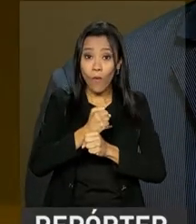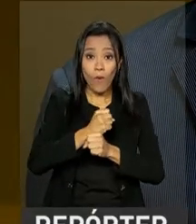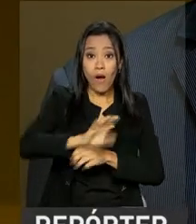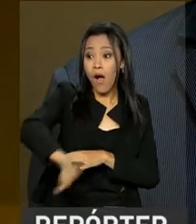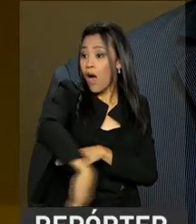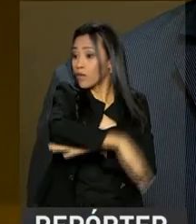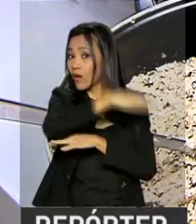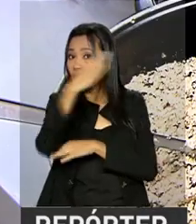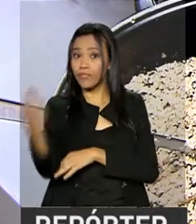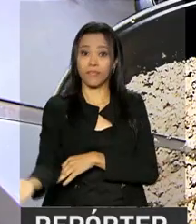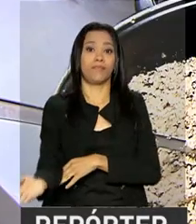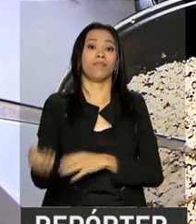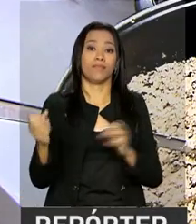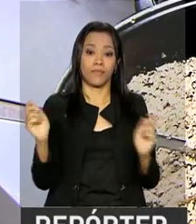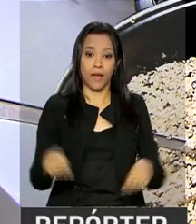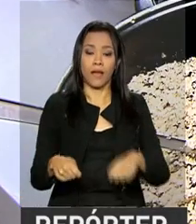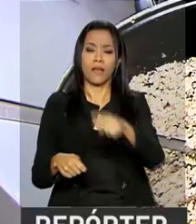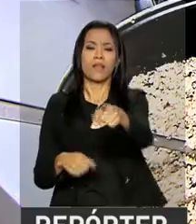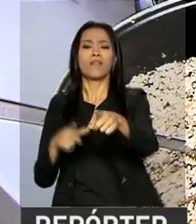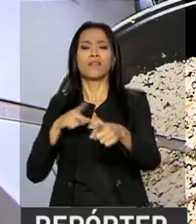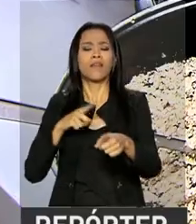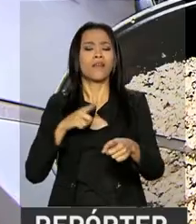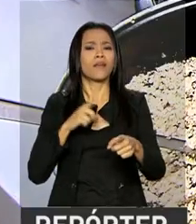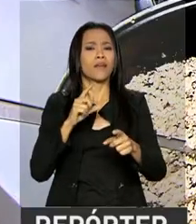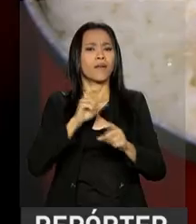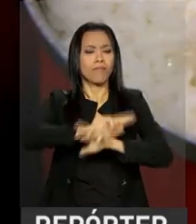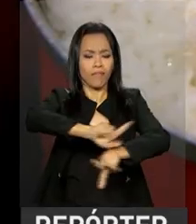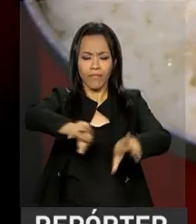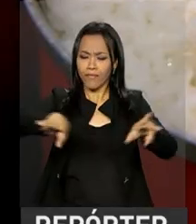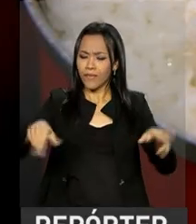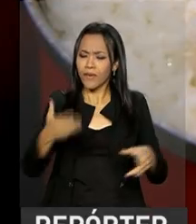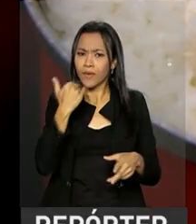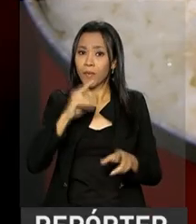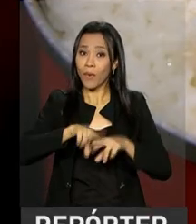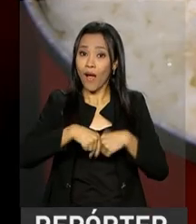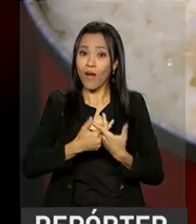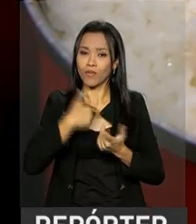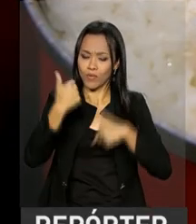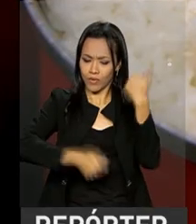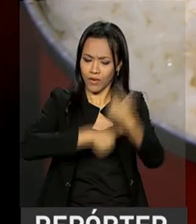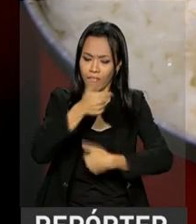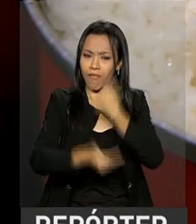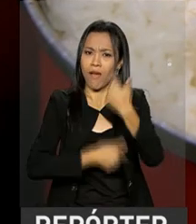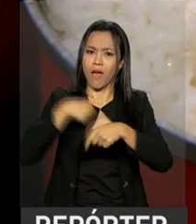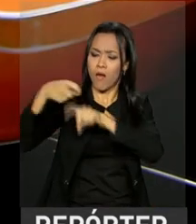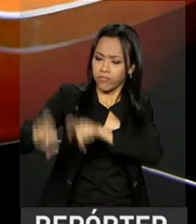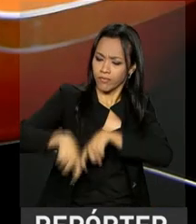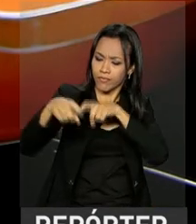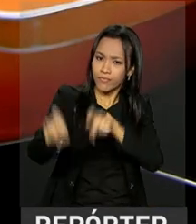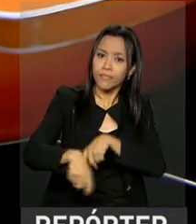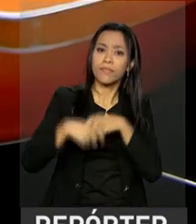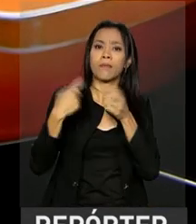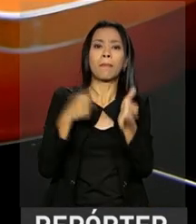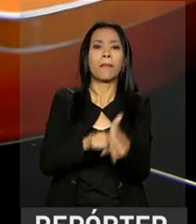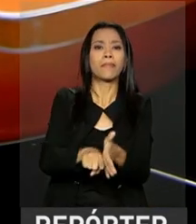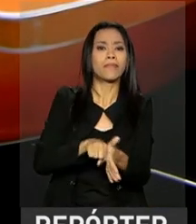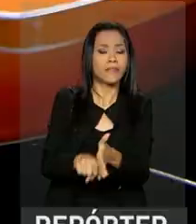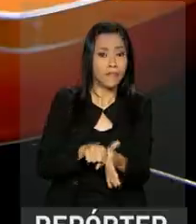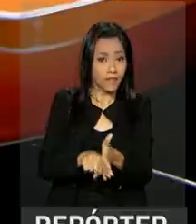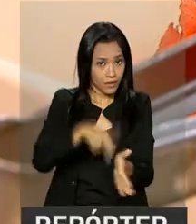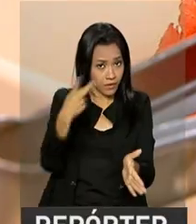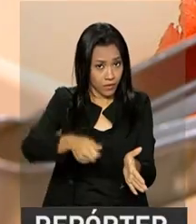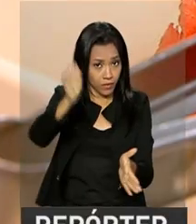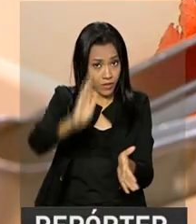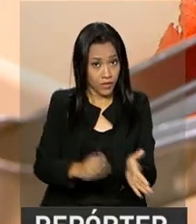pode encontrar é a sua segurança alimentar através do esforço logicamente dos produtores da pesquisa agropecuária